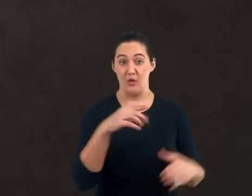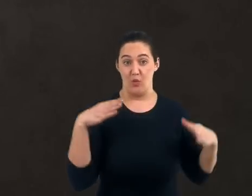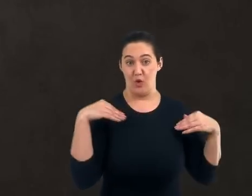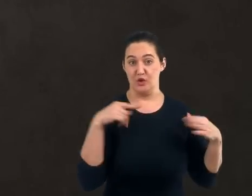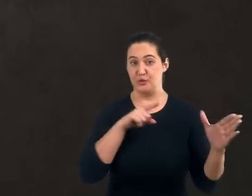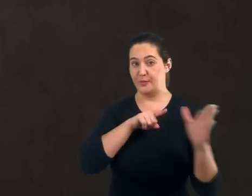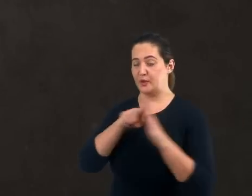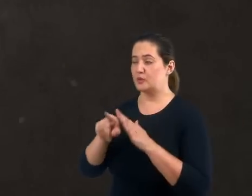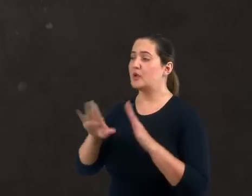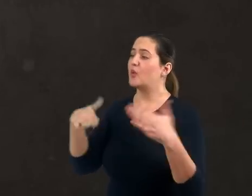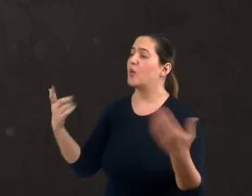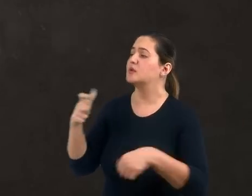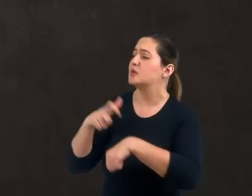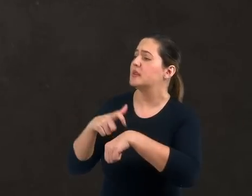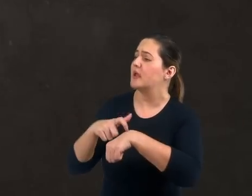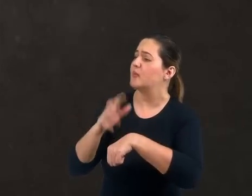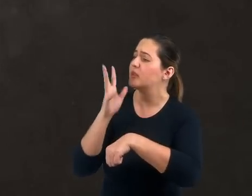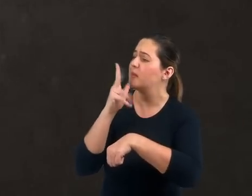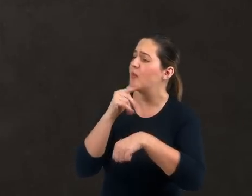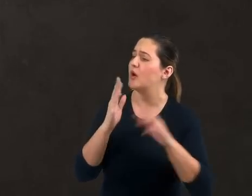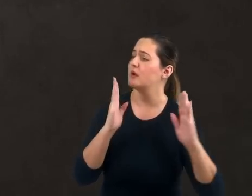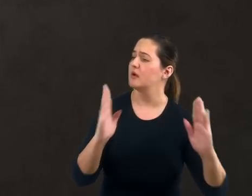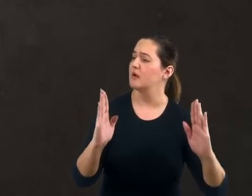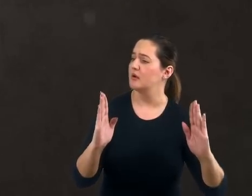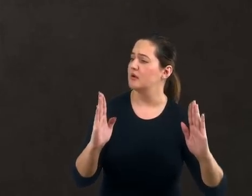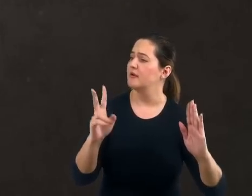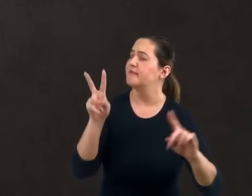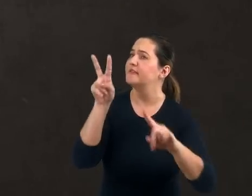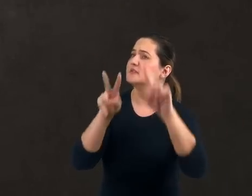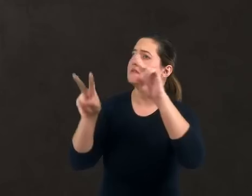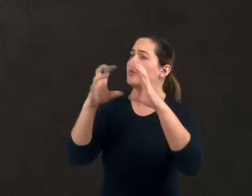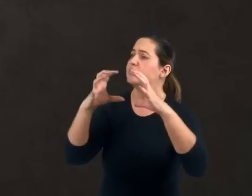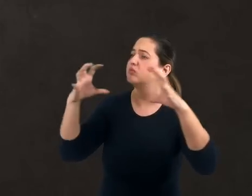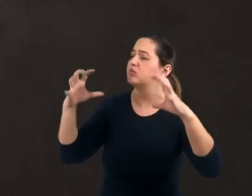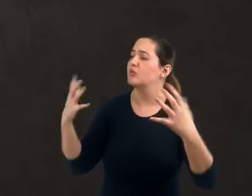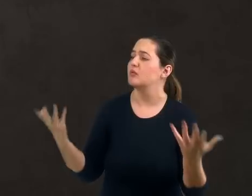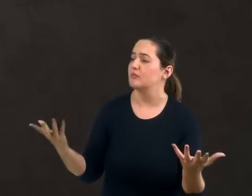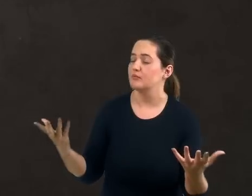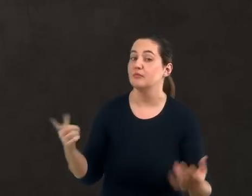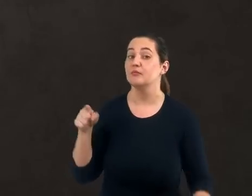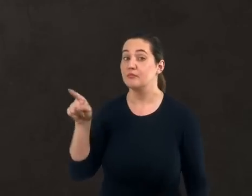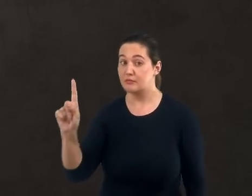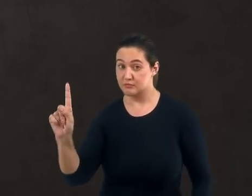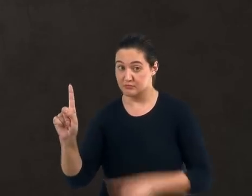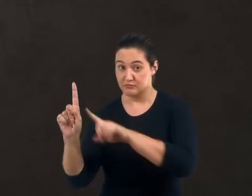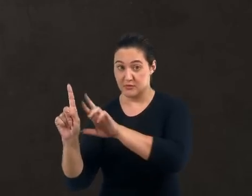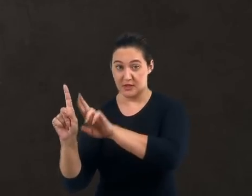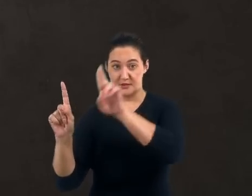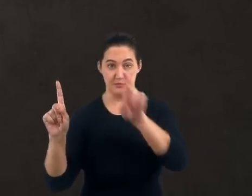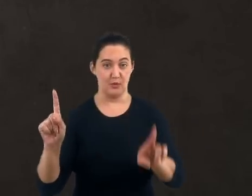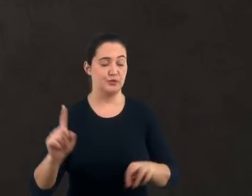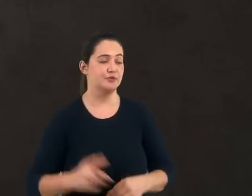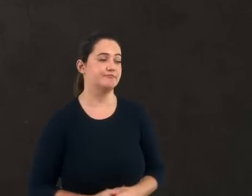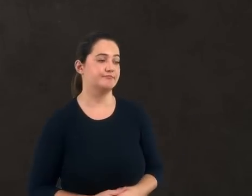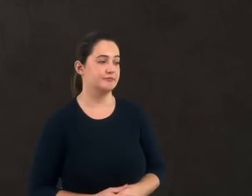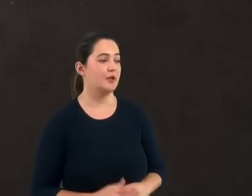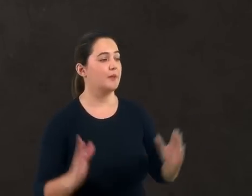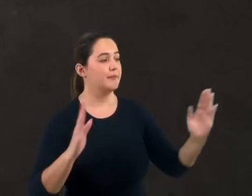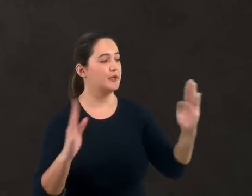a visão? Pergunta dos santos. Daniel capítulo 8, versículo 13. O outro santo responde: